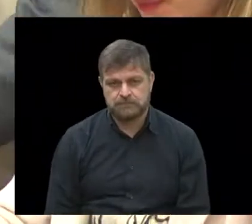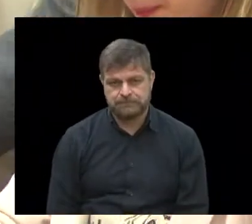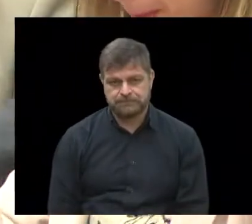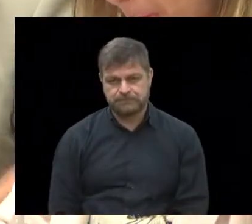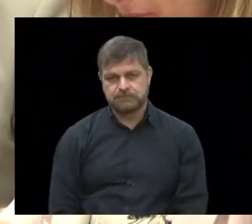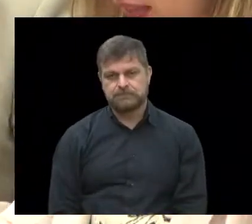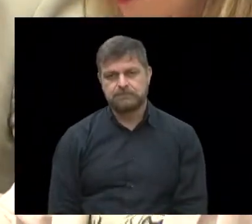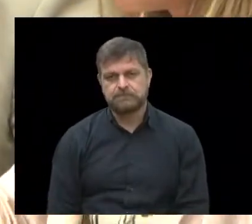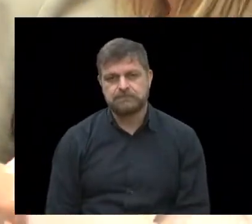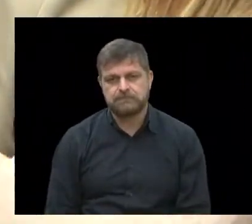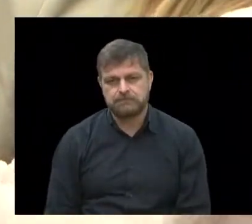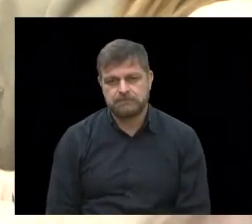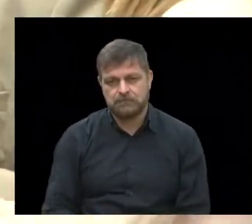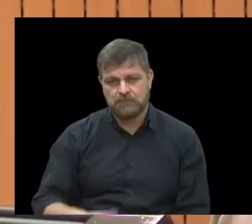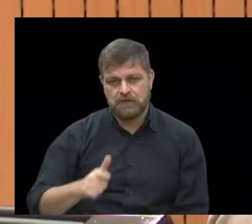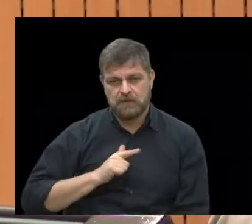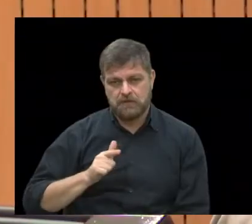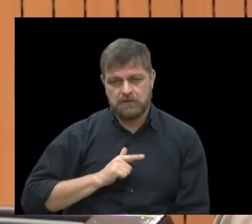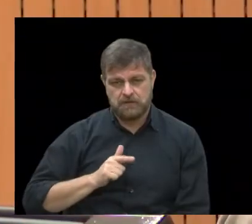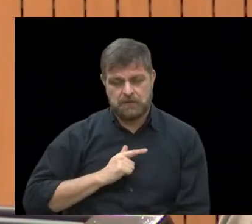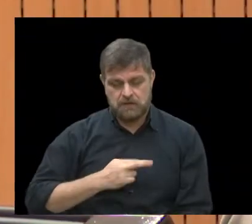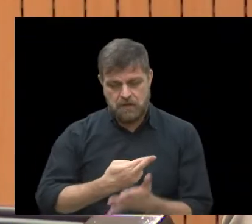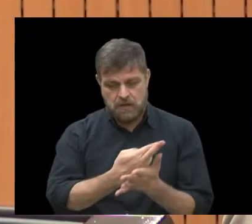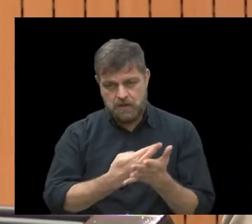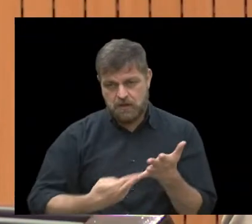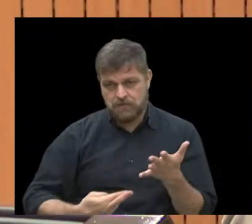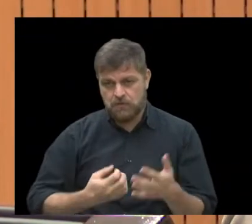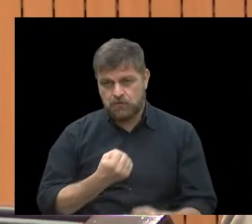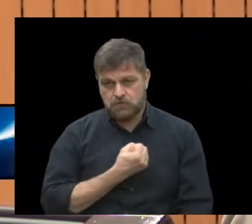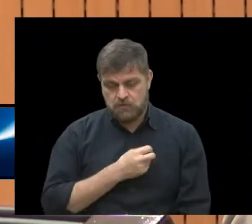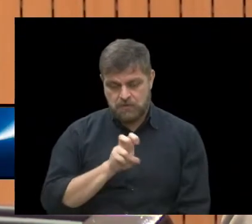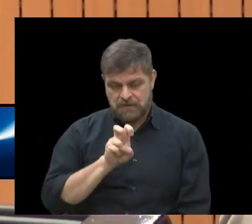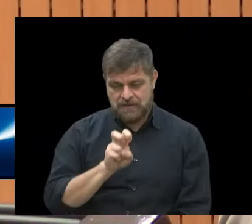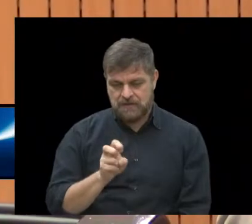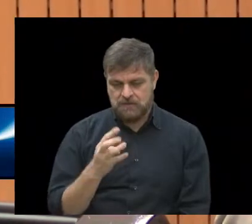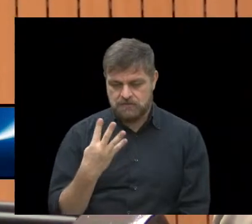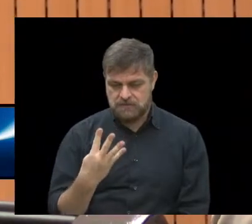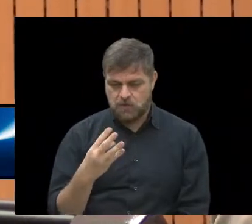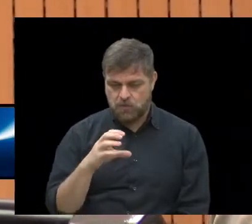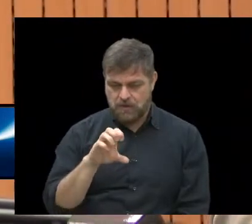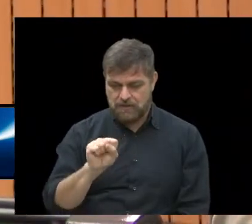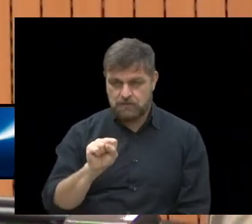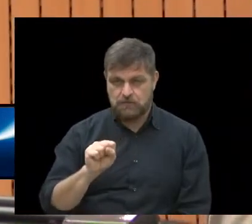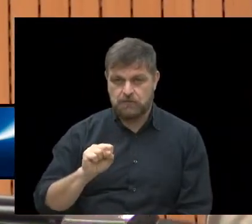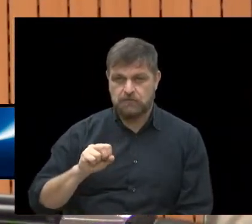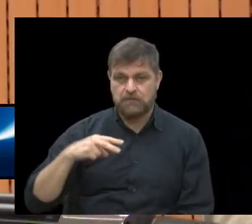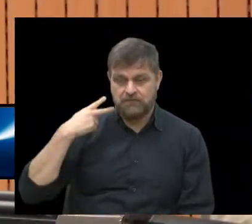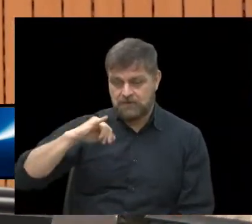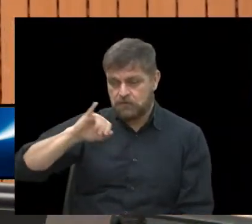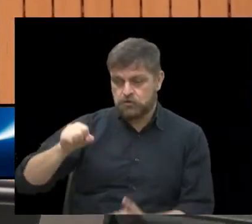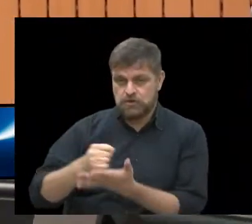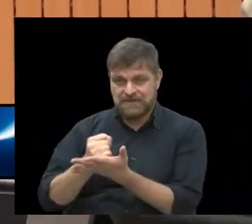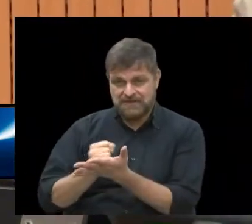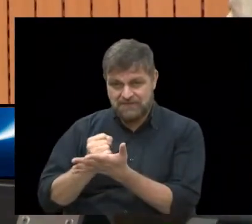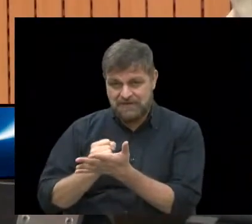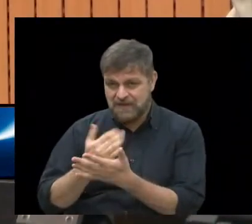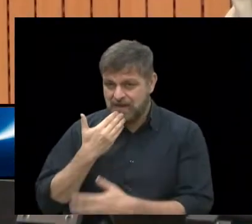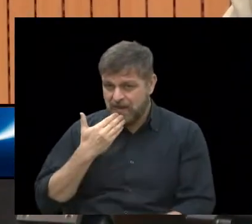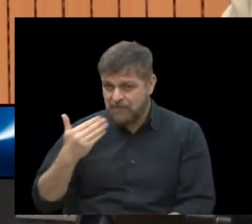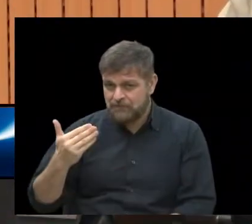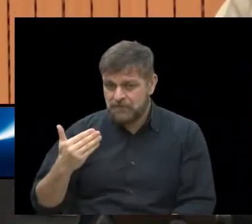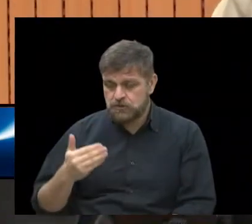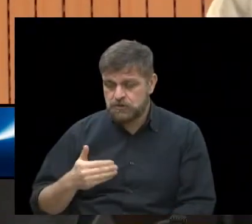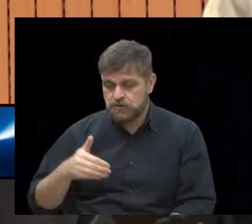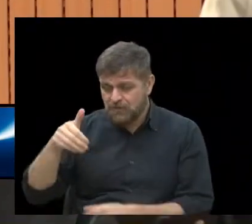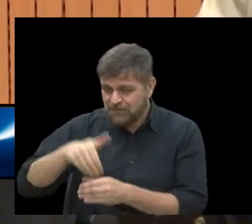Elias Azevedo, nós temos o requerimento número 548, e o senhor Jorge da Farmácia, requerendo tramitação